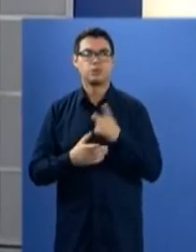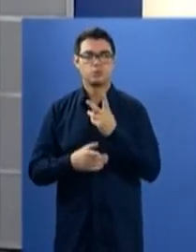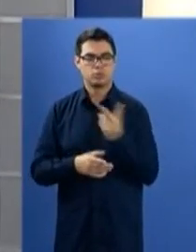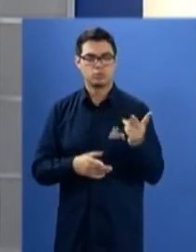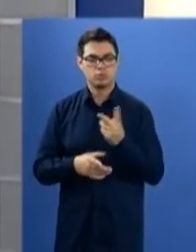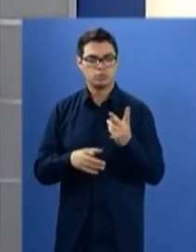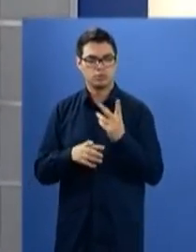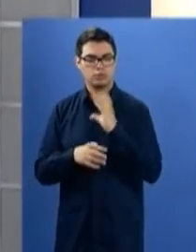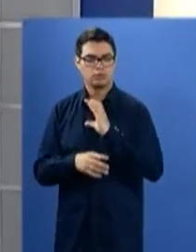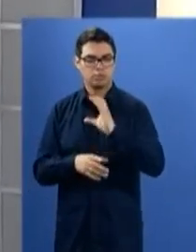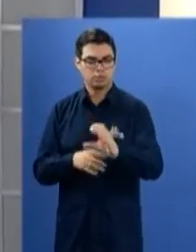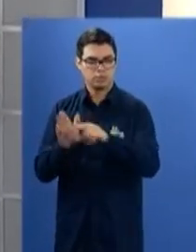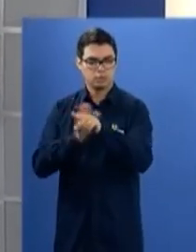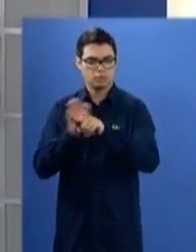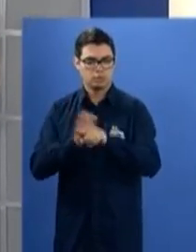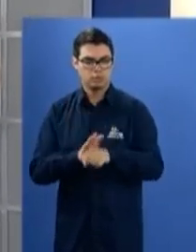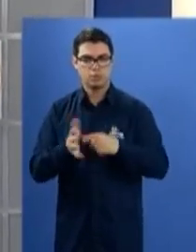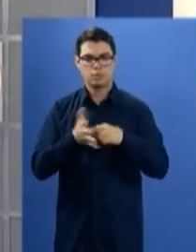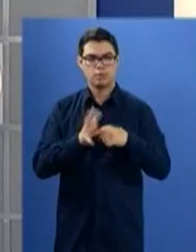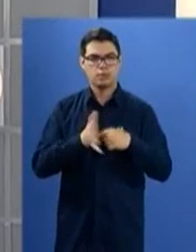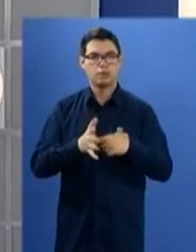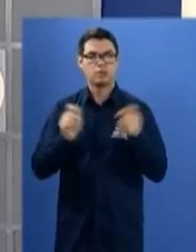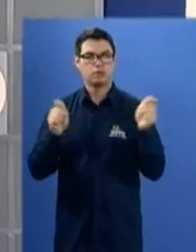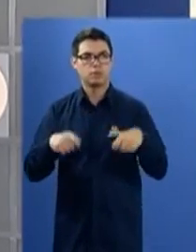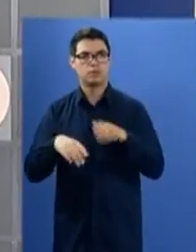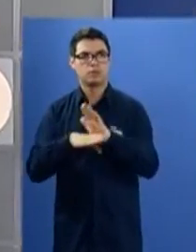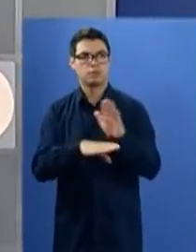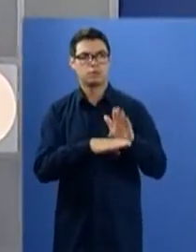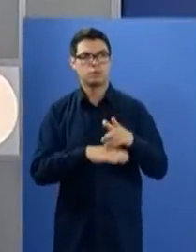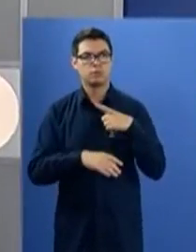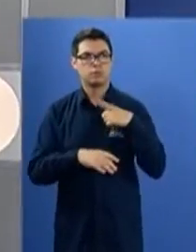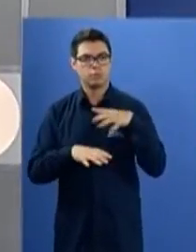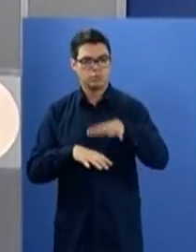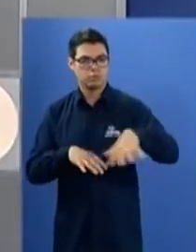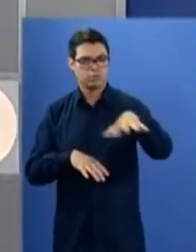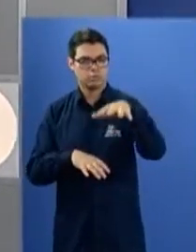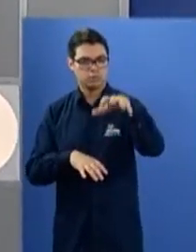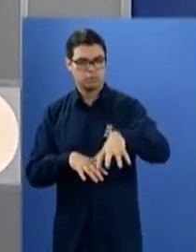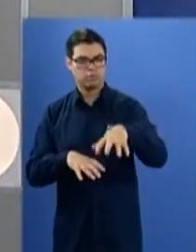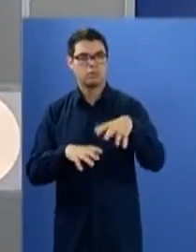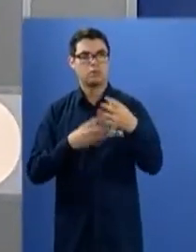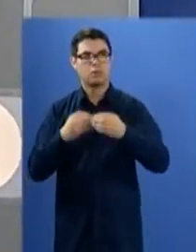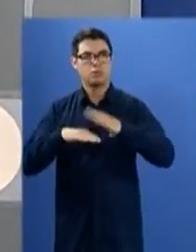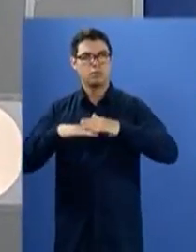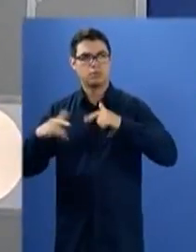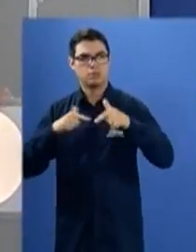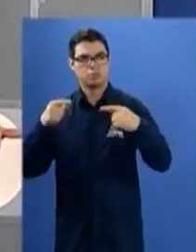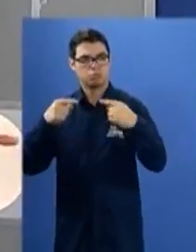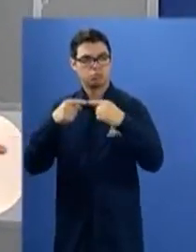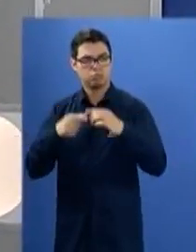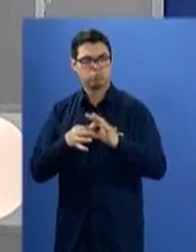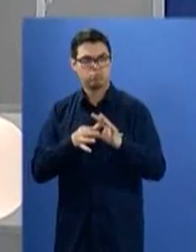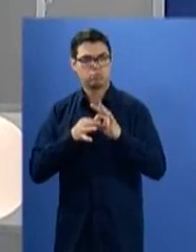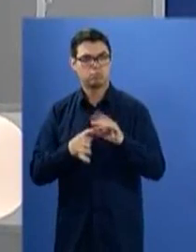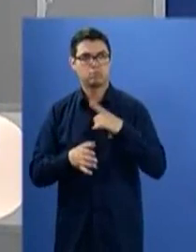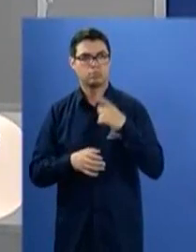nível de investimento, as máquinas, os equipamentos, as instalações e essa relação de mão de obra. Temos